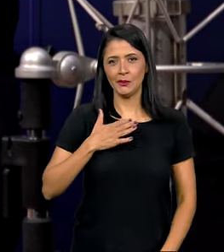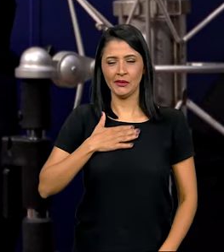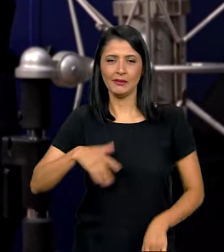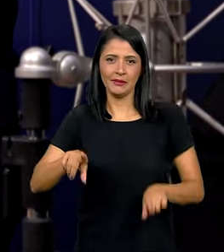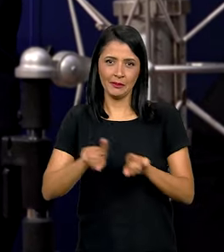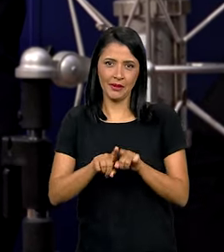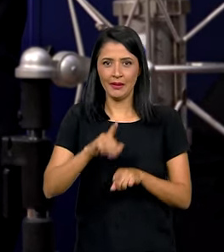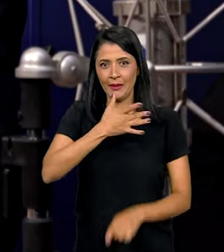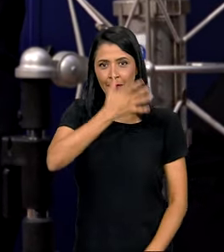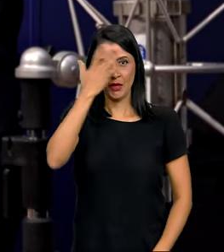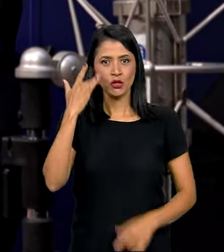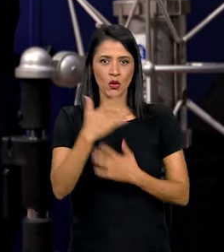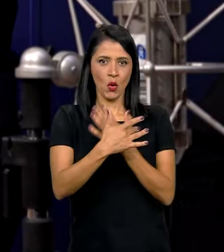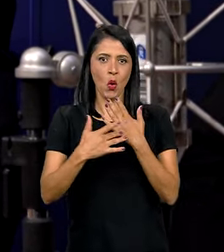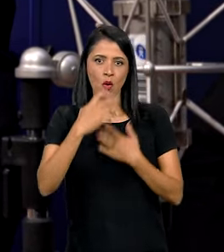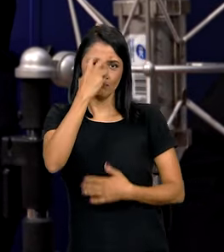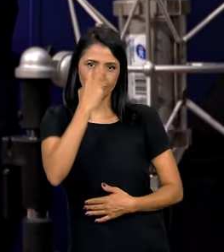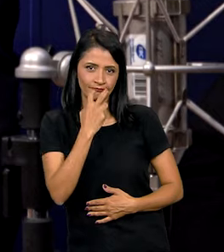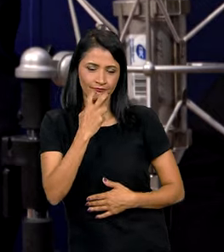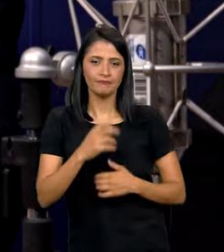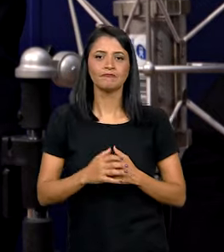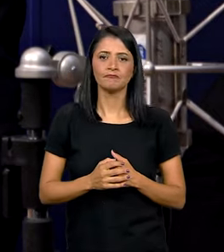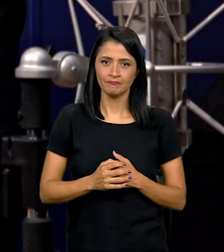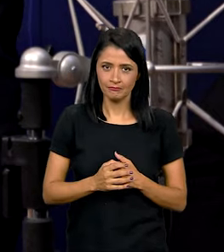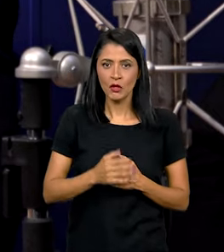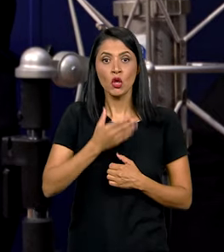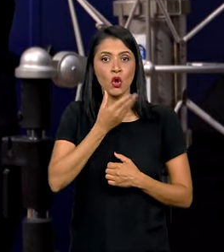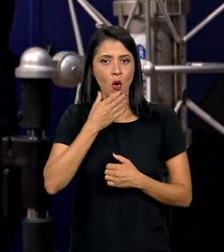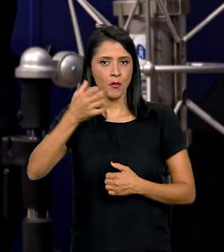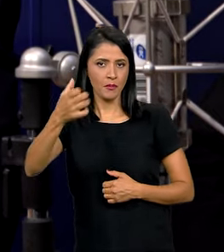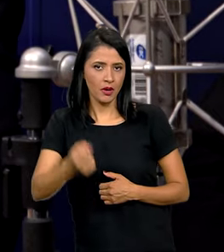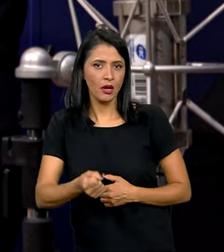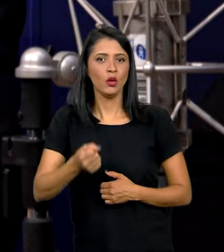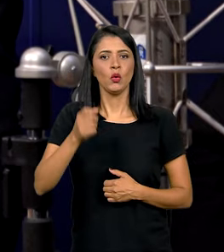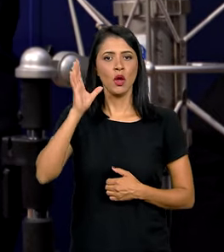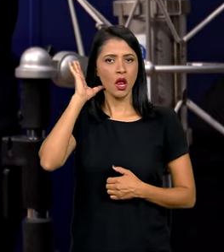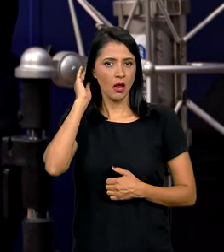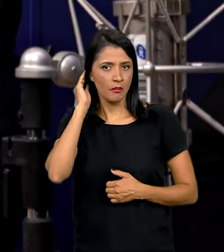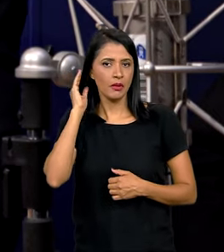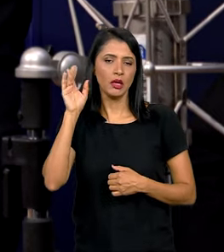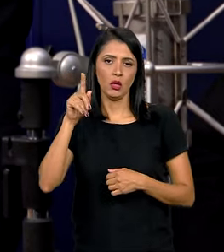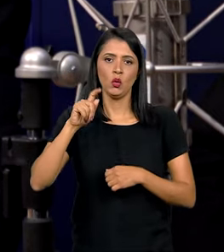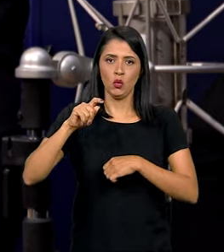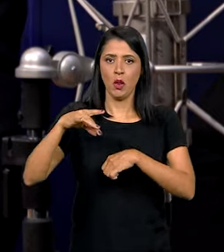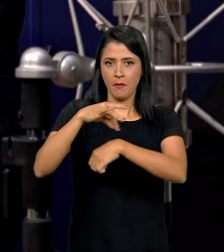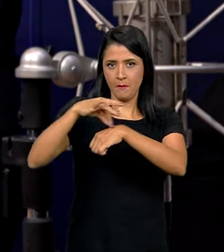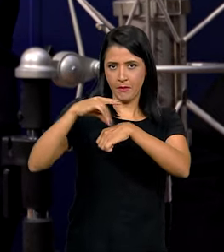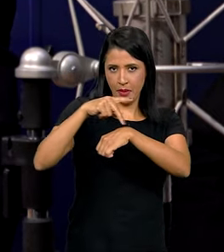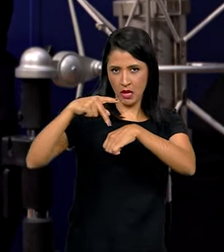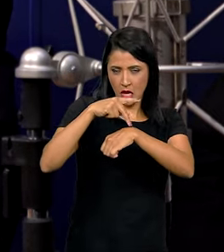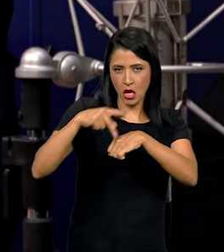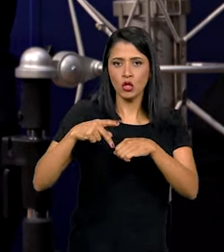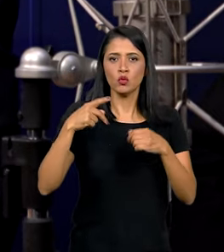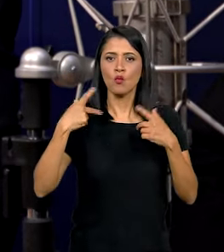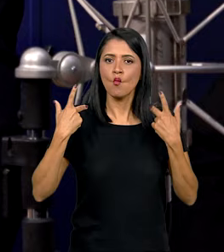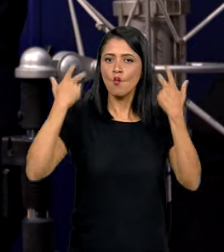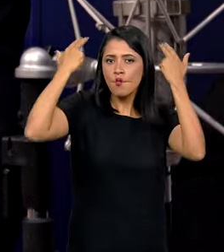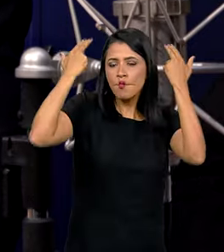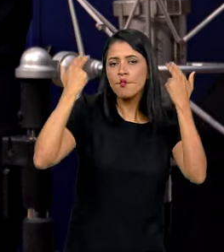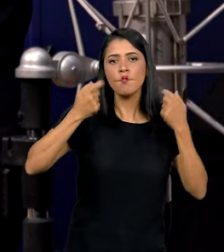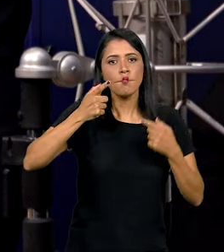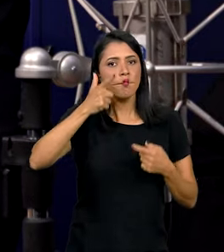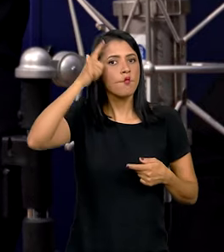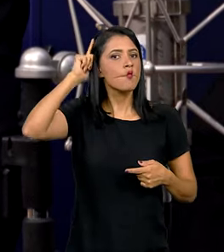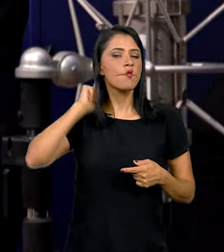minha é eu sou uma pessoa com deficiência visual sou homem branco tenho um cabelo eh preto curto uso barba e